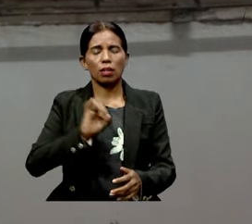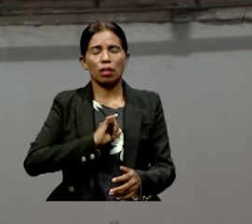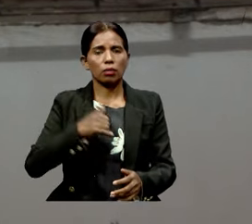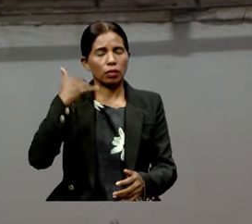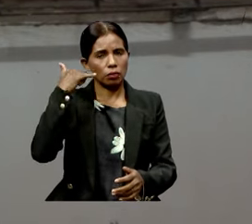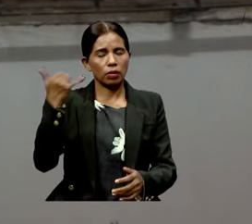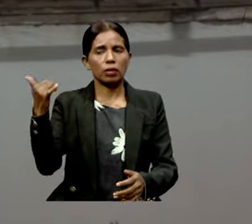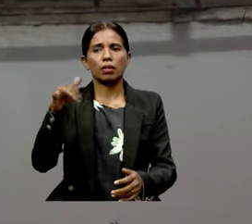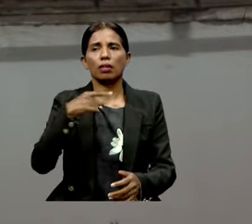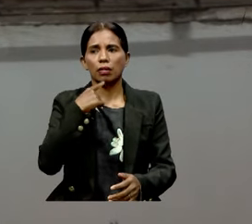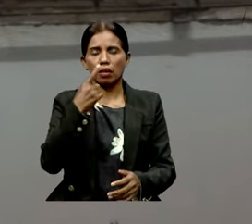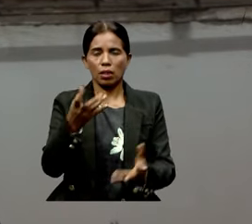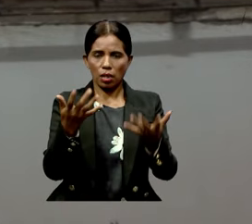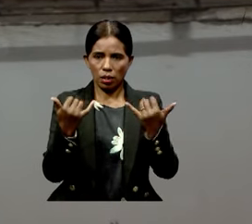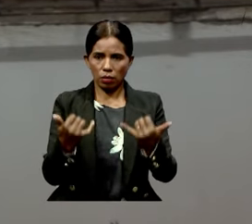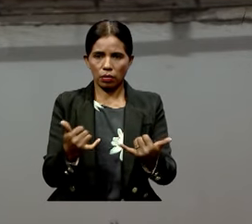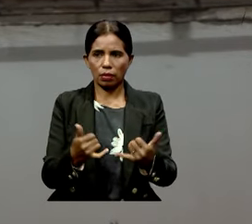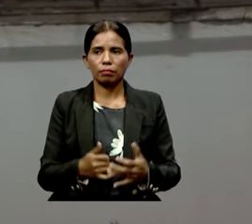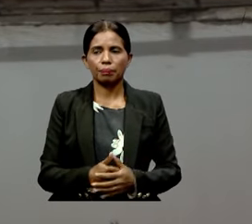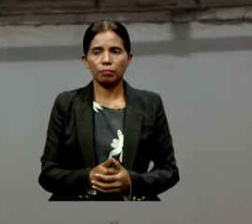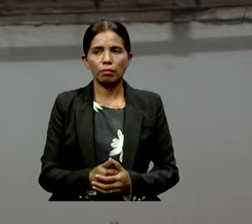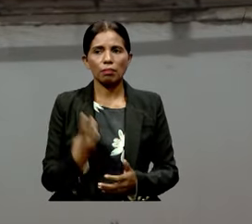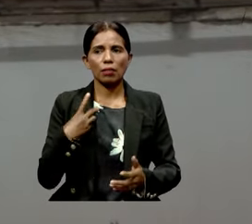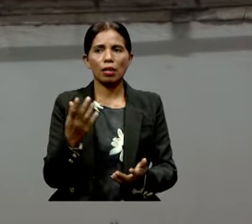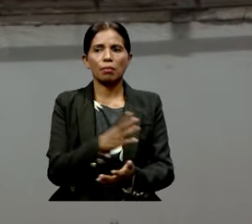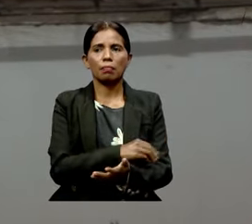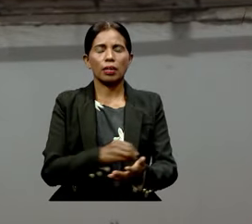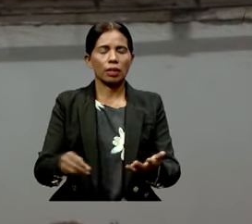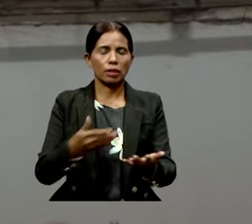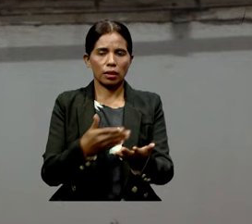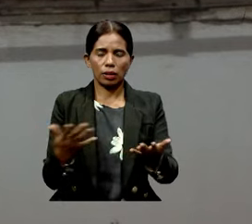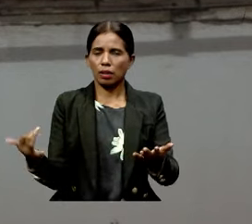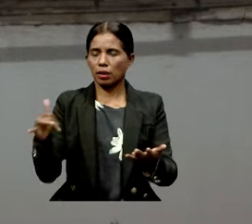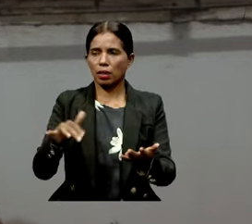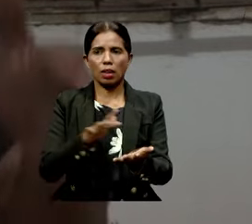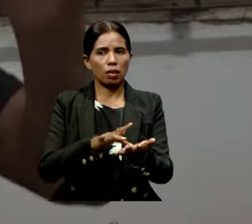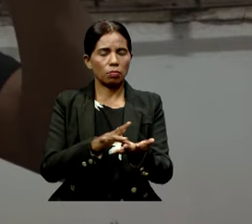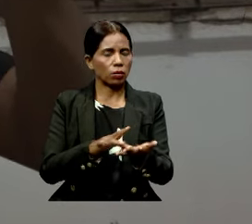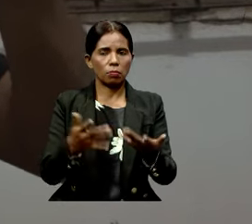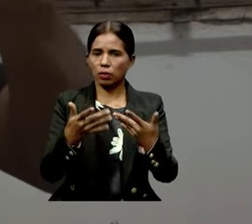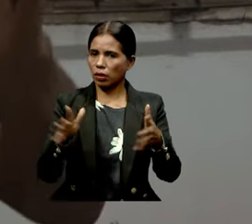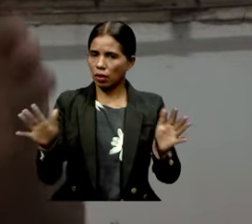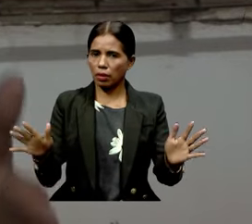se rehatetem katak dará ne ami facilidades se relaiha hoto aí muru mus laiha